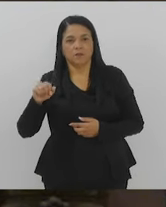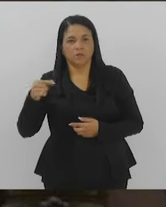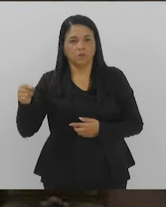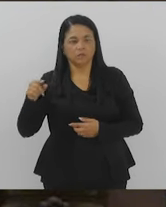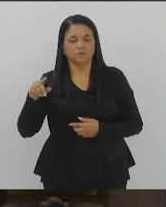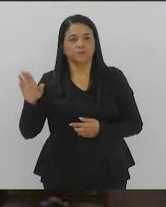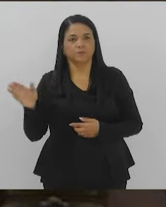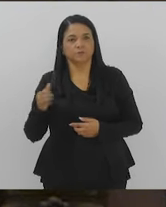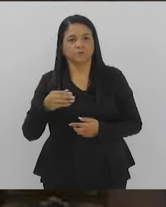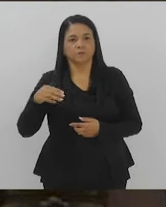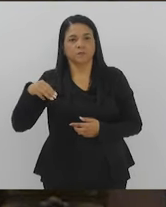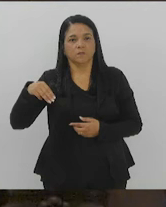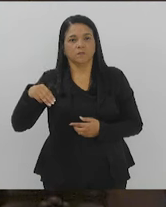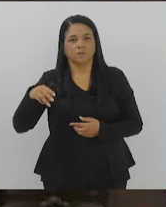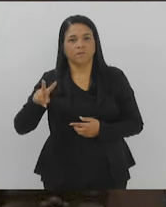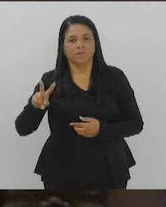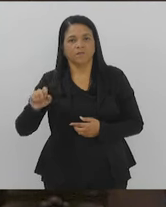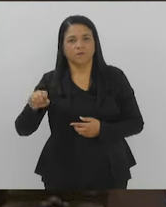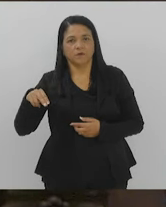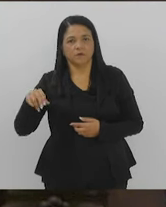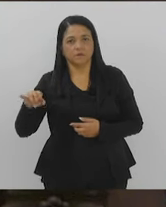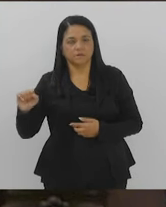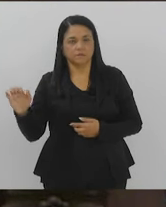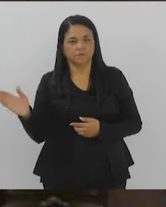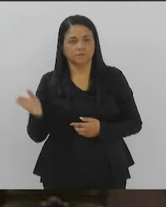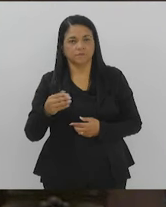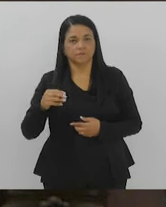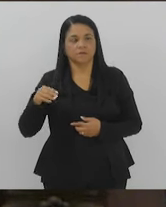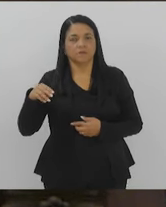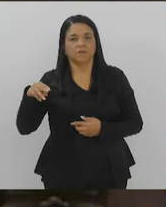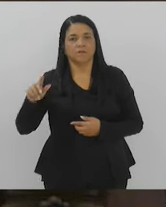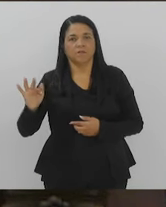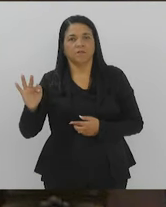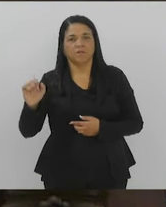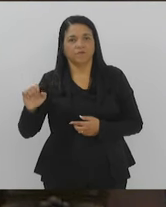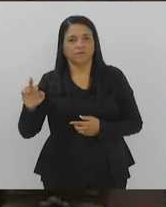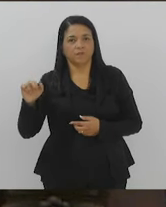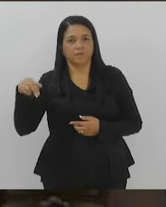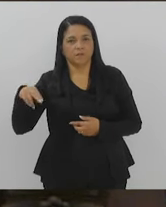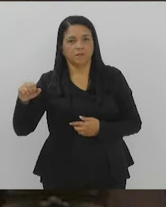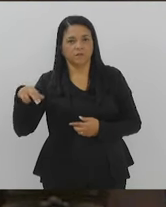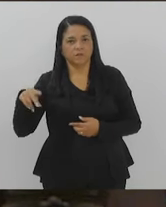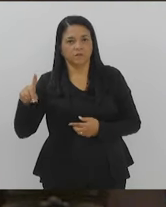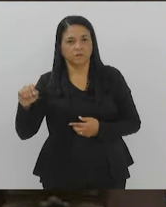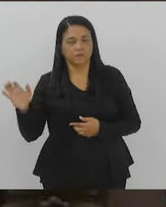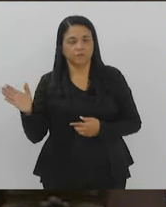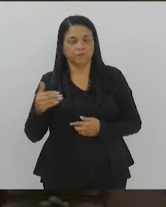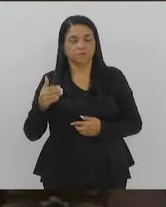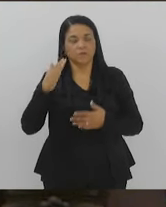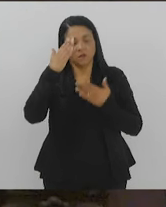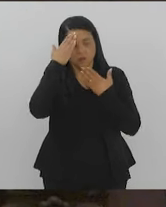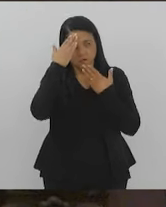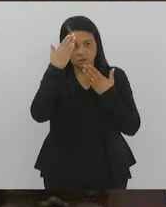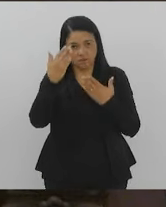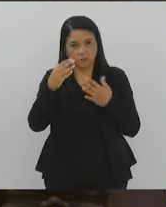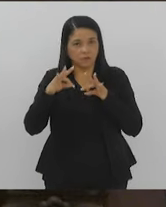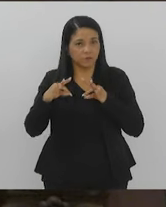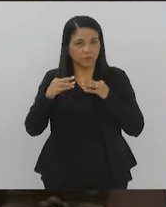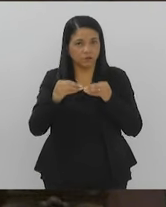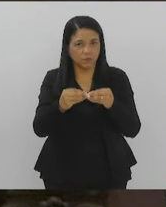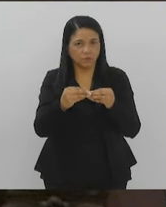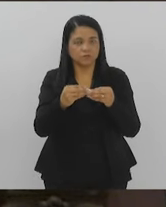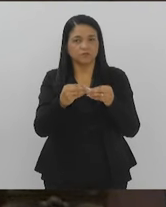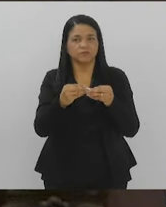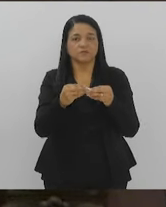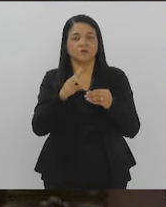a missionária Vânia Pinheiro, o presbítero Fernando Ferreira. Agradecer todo o cerimonial